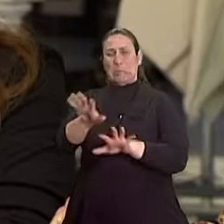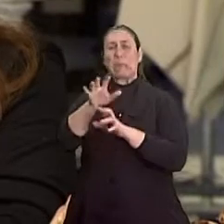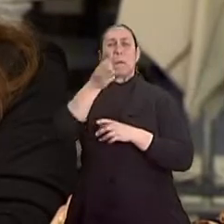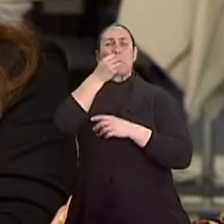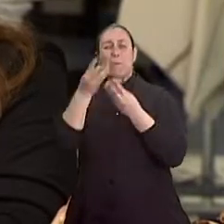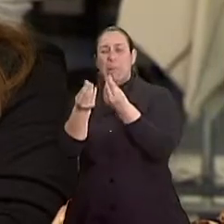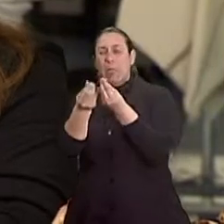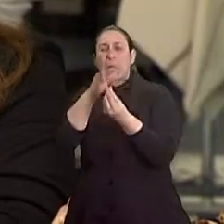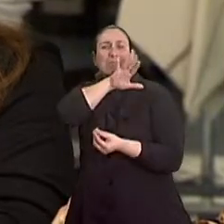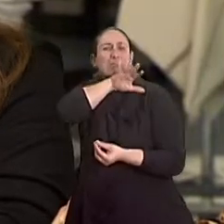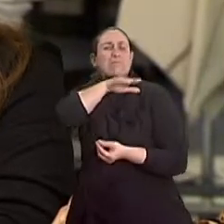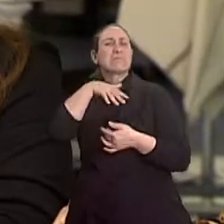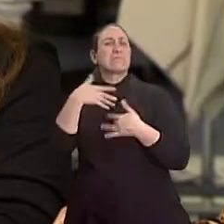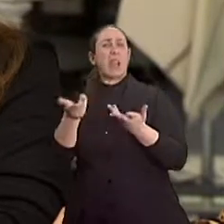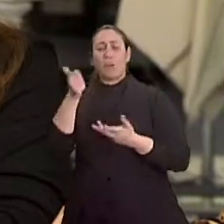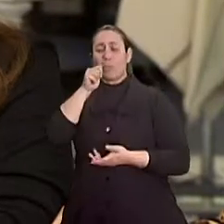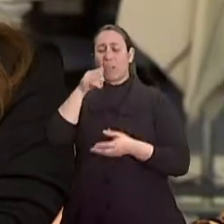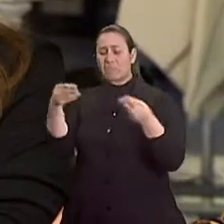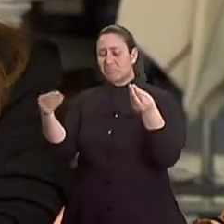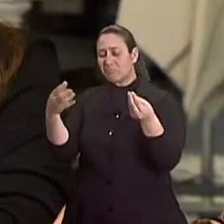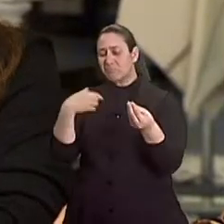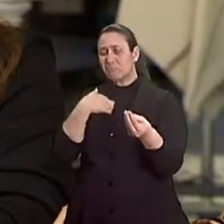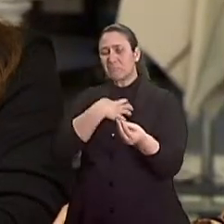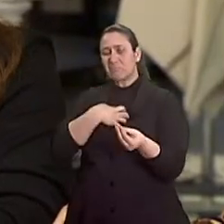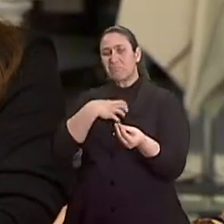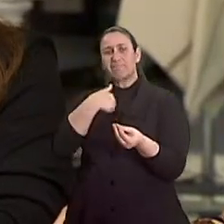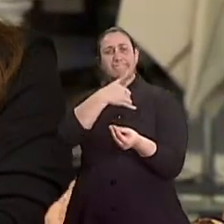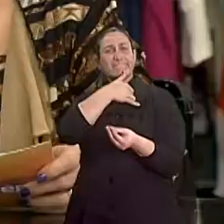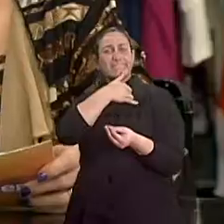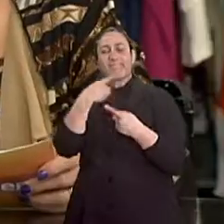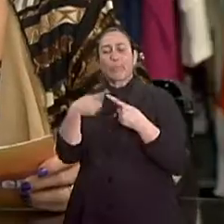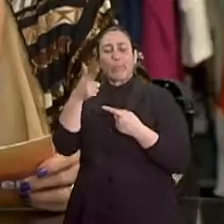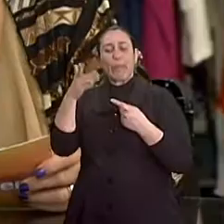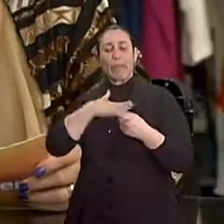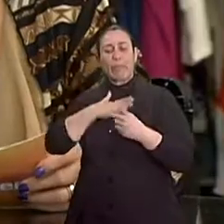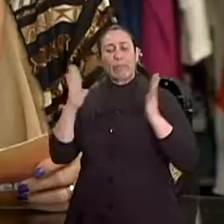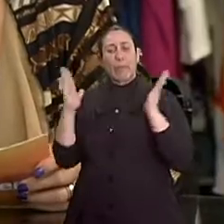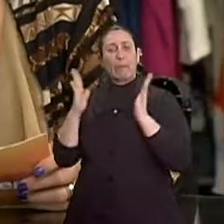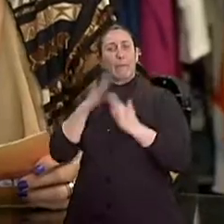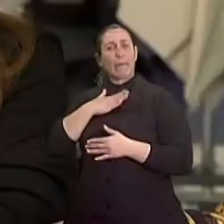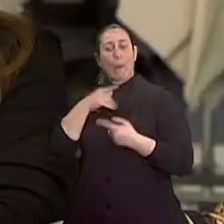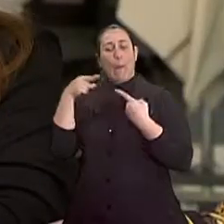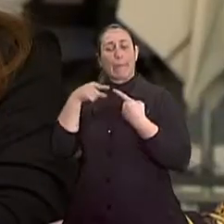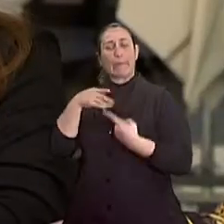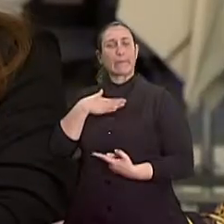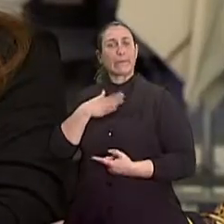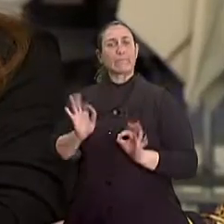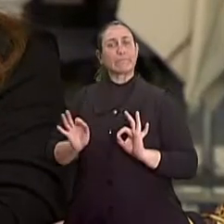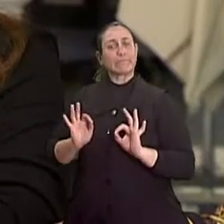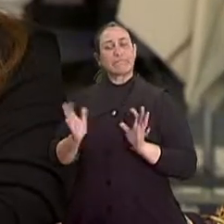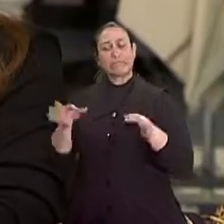tecido. Quer dizer, a mulher se sente desprezada quando tem um tamanho maior. Né? Gostaram, e é justamente